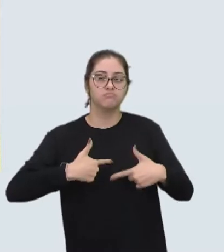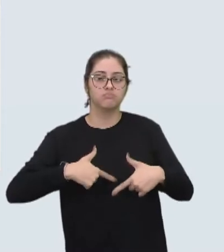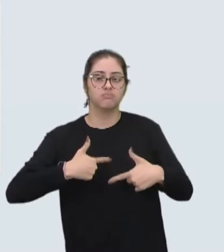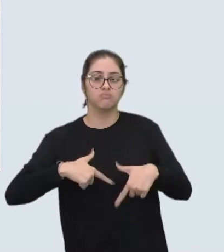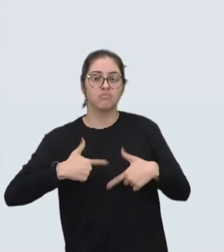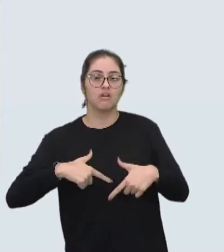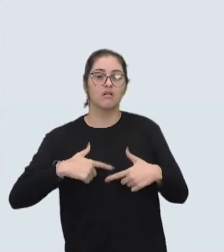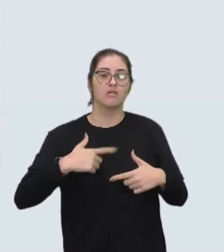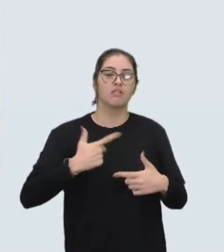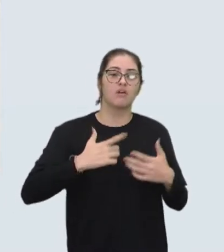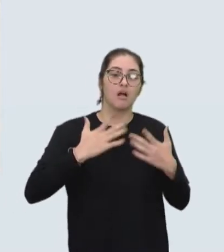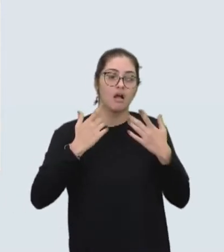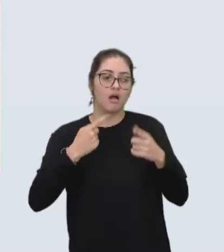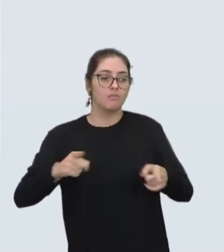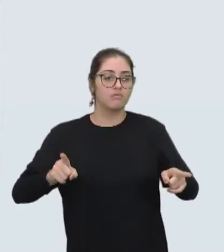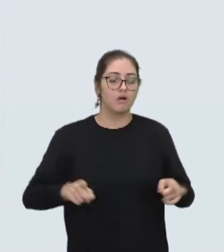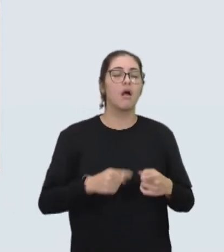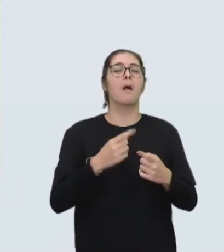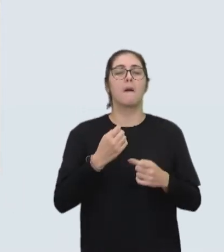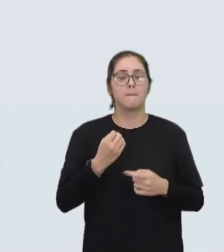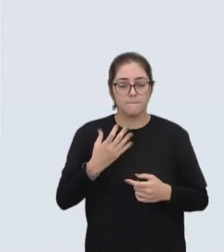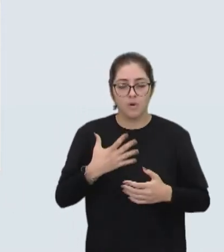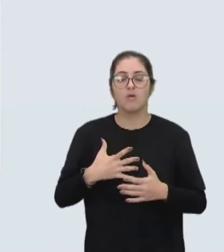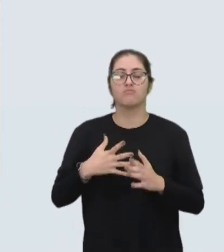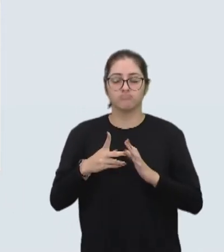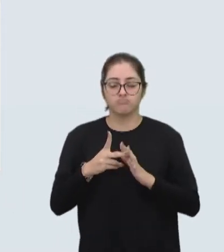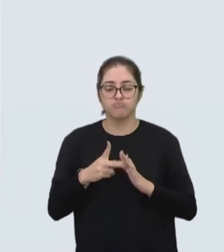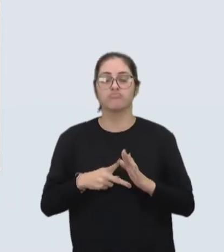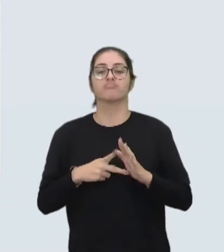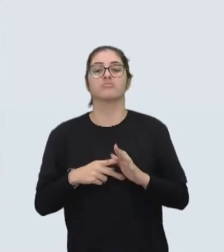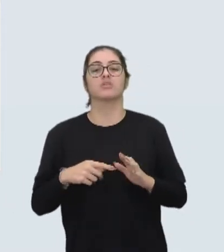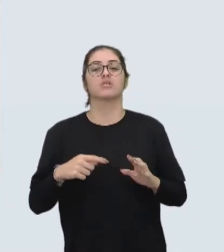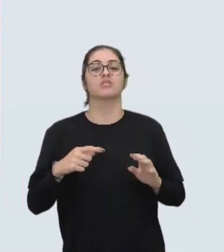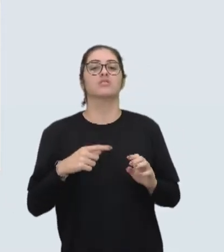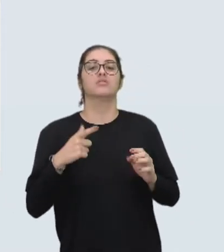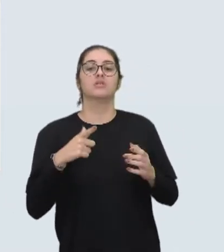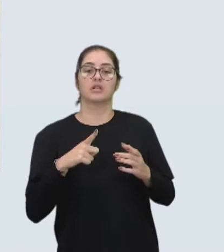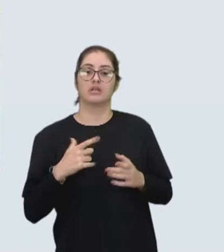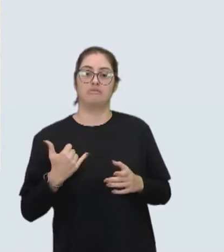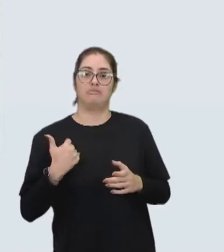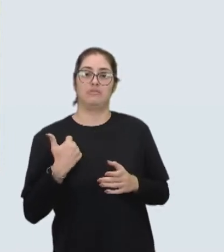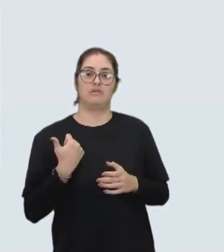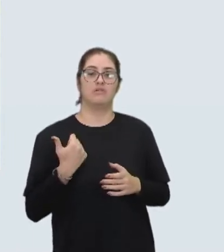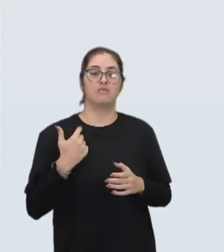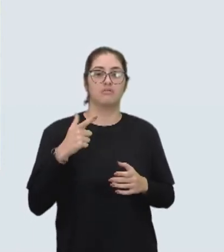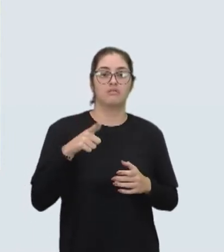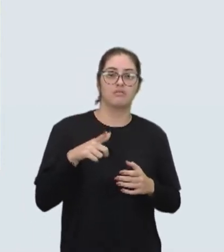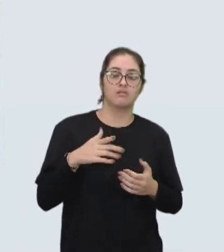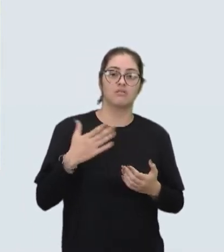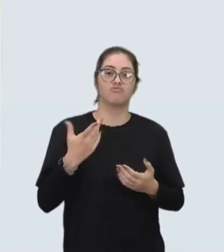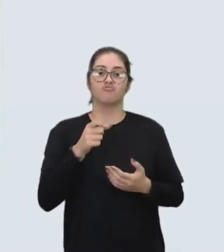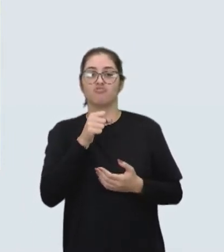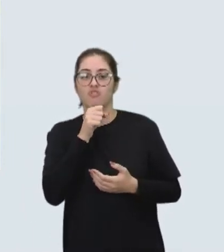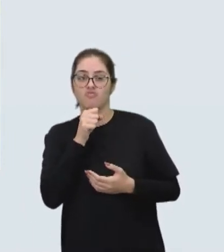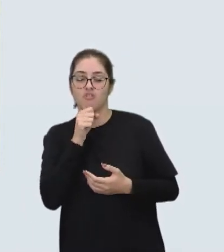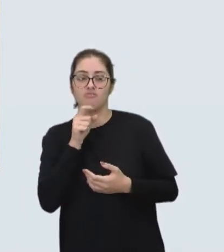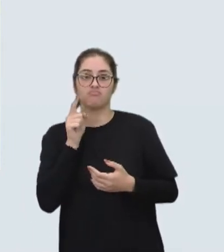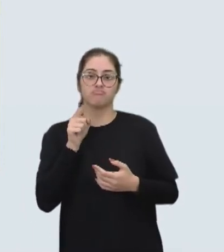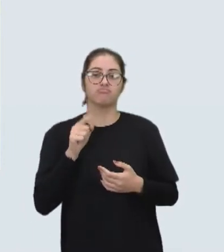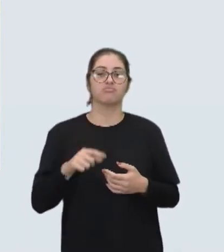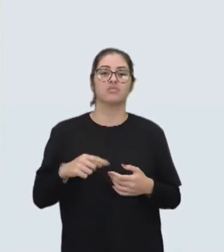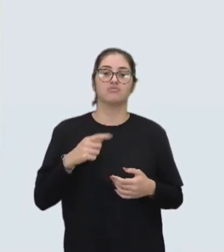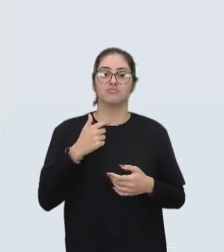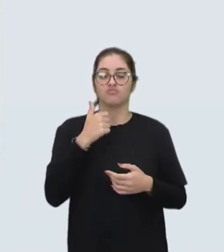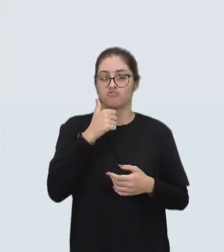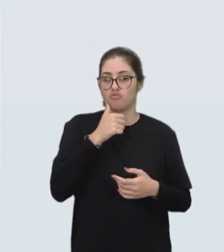maestro. Isso é importante ter um projeto, até agora. Eu tenho a idade para ser provavelmente o vosso avô, no mínimo